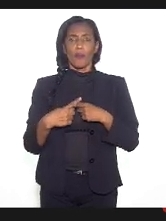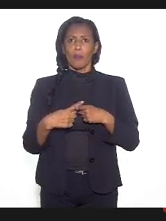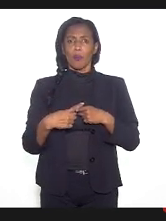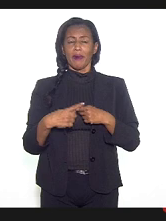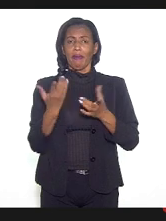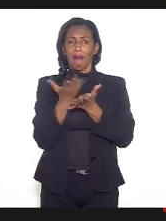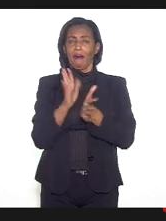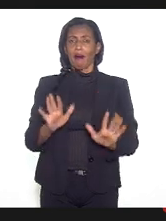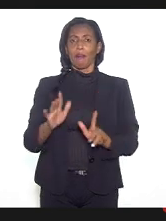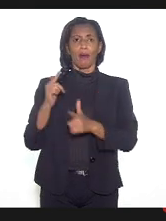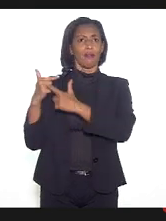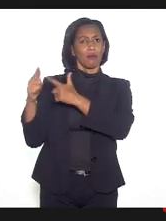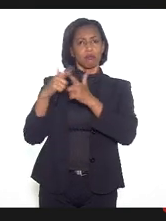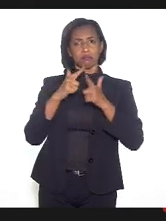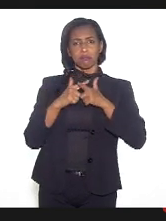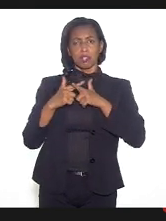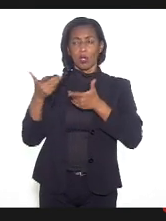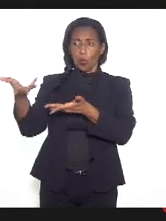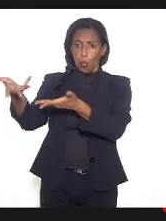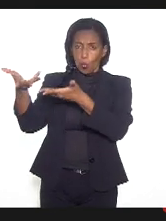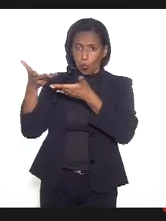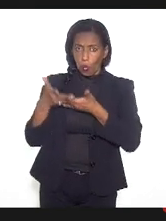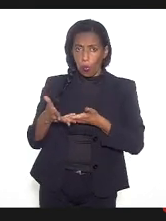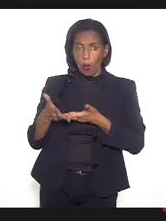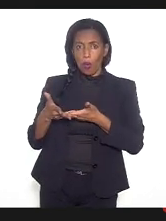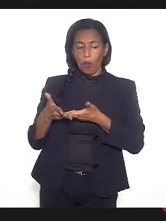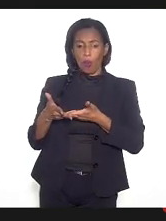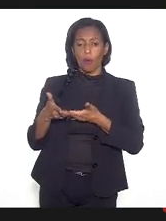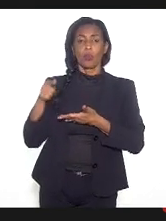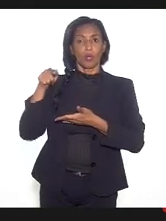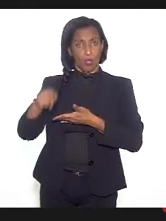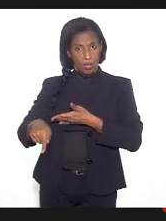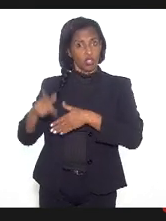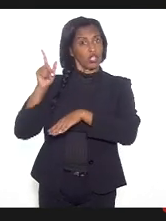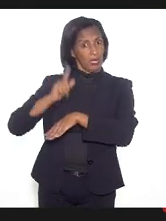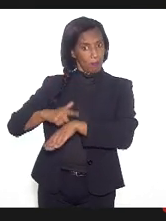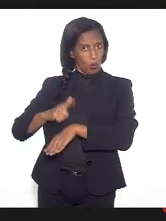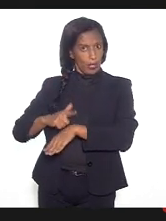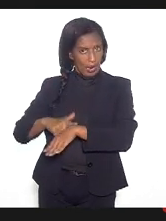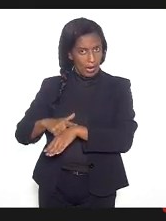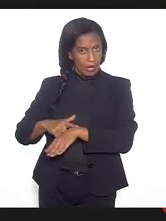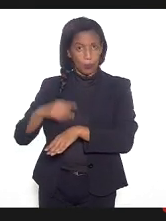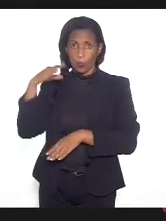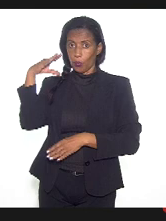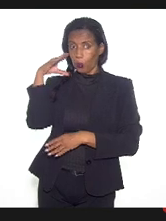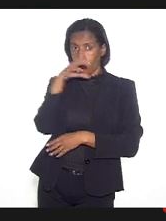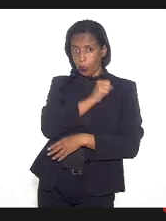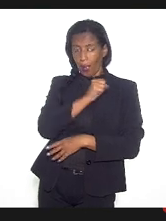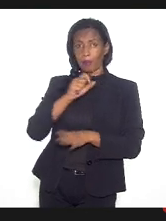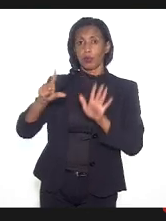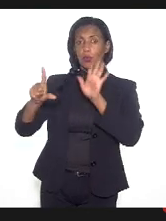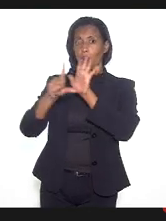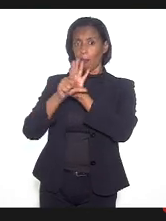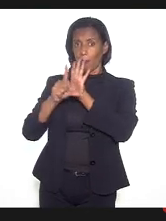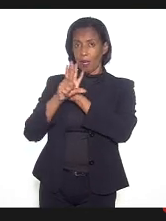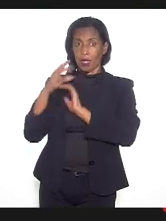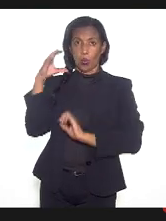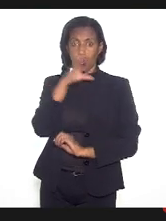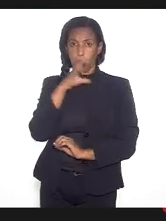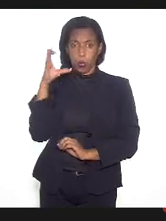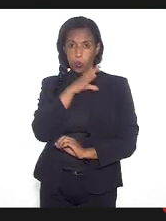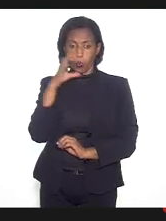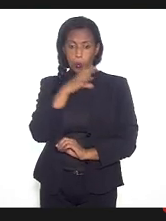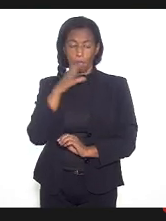de uma vez, chamaria eles na condição de temporários rapidamente, uma lei com caráter de urgência